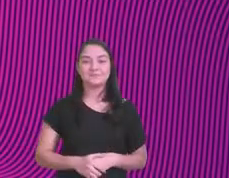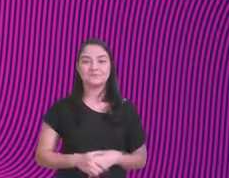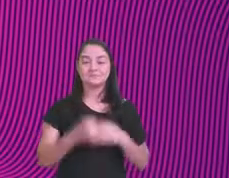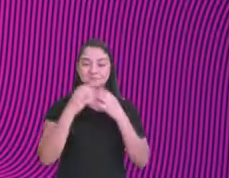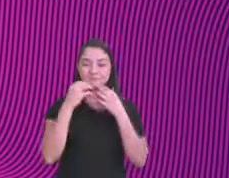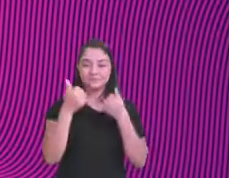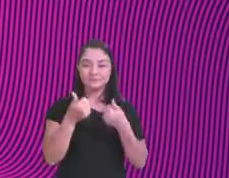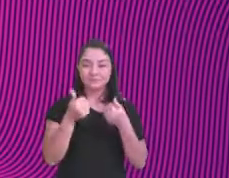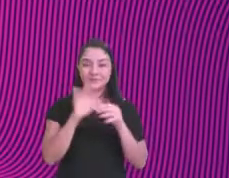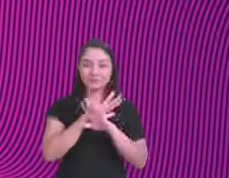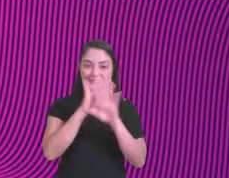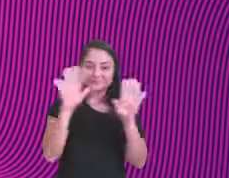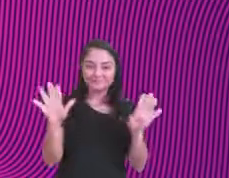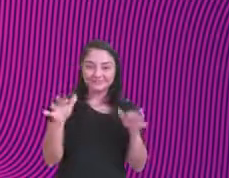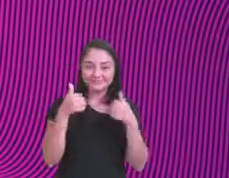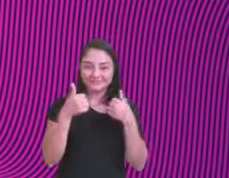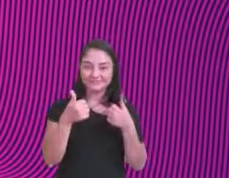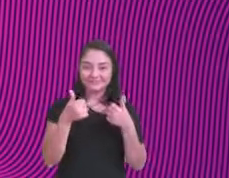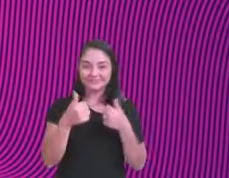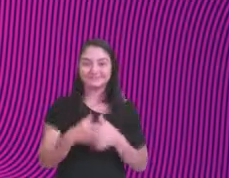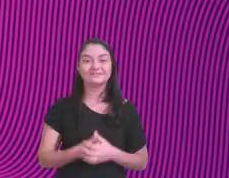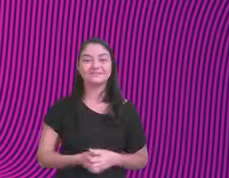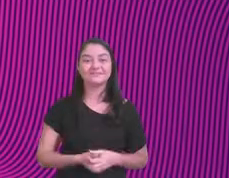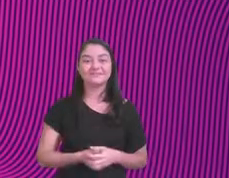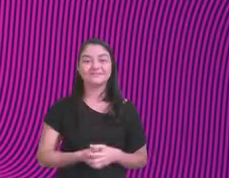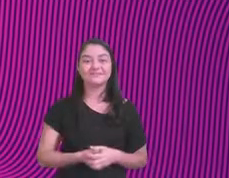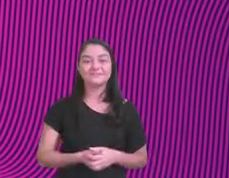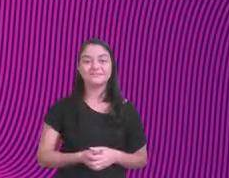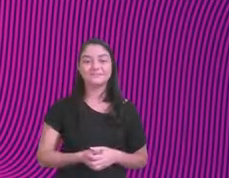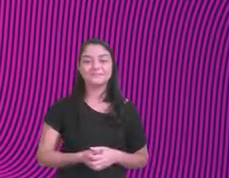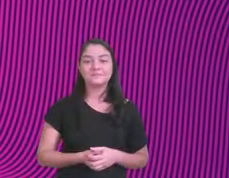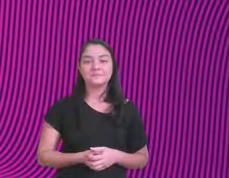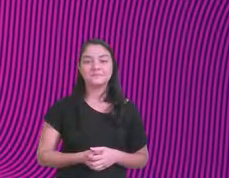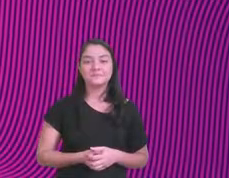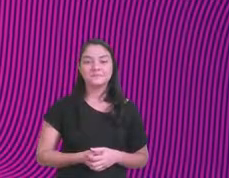Daniela, tudo bem? Tudo bem.